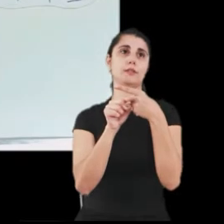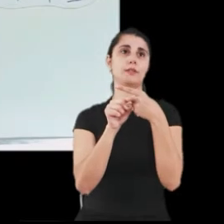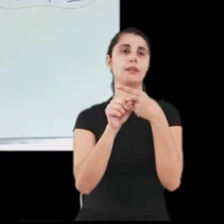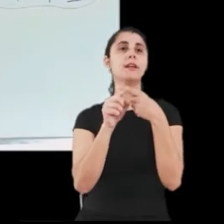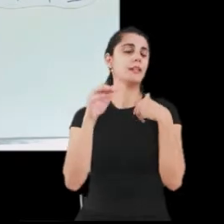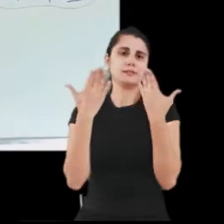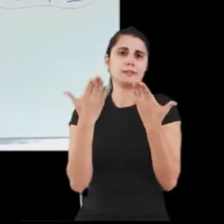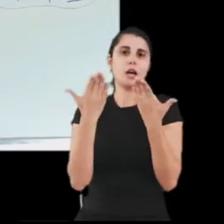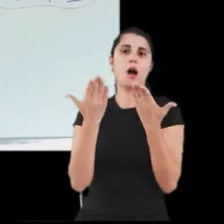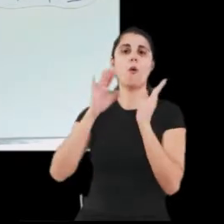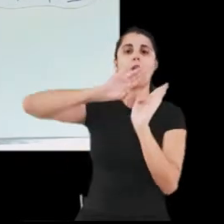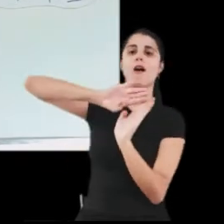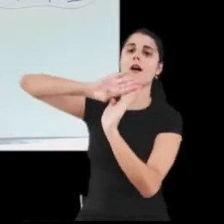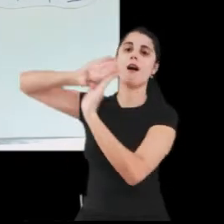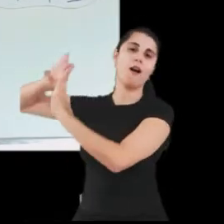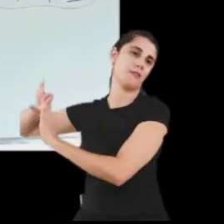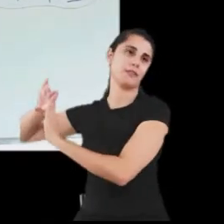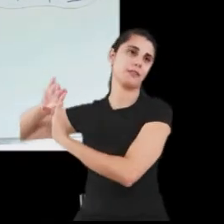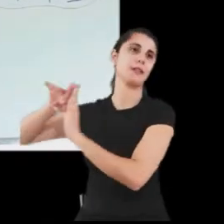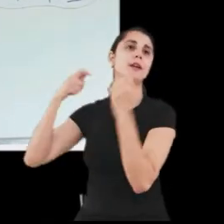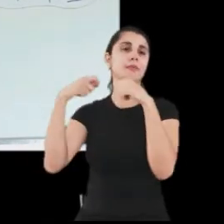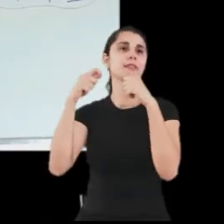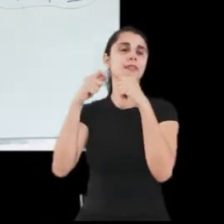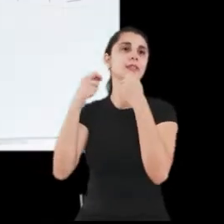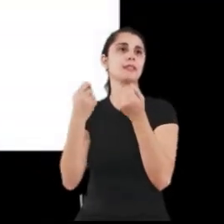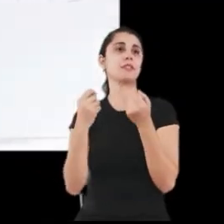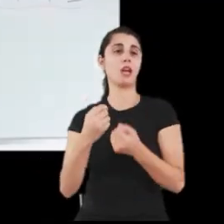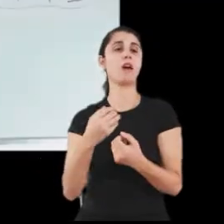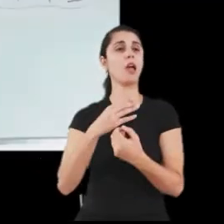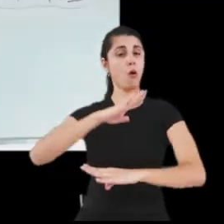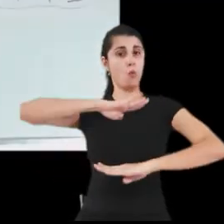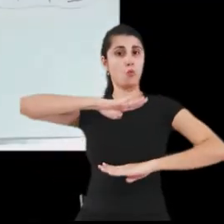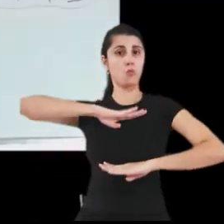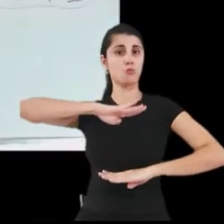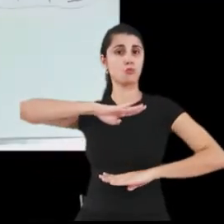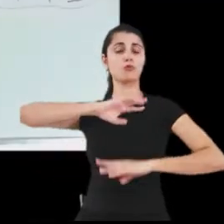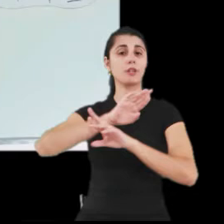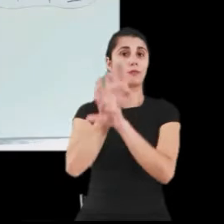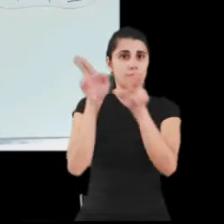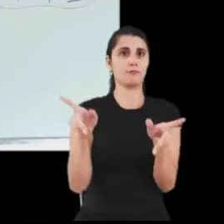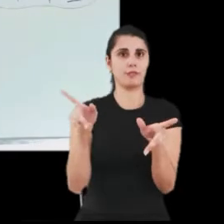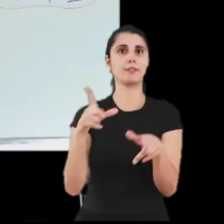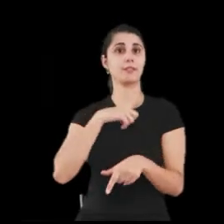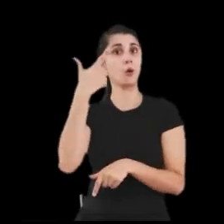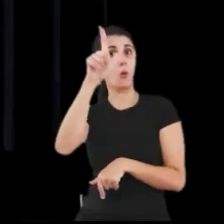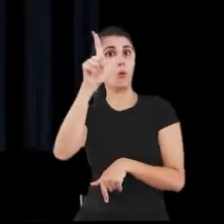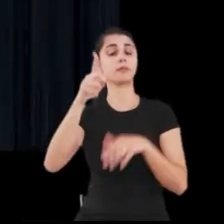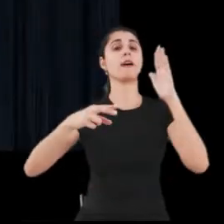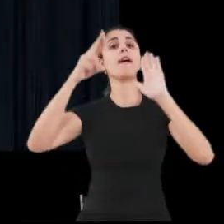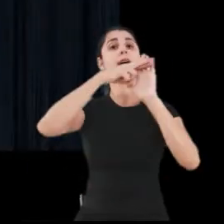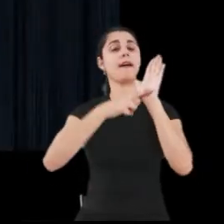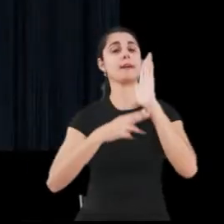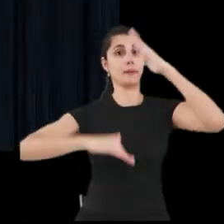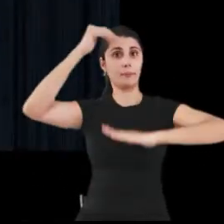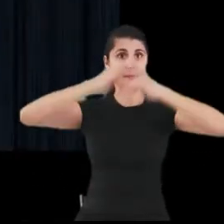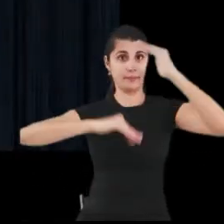seria perda de tempo fazer dessa forma, encontrar um por um e contar. Nós temos a regra prática para descobrir quantos são os divisores. Regra